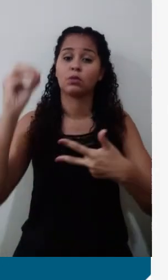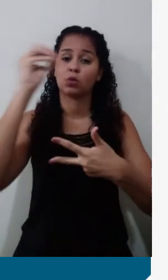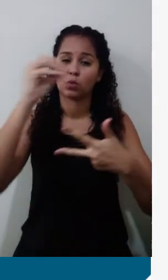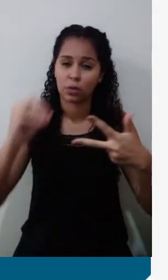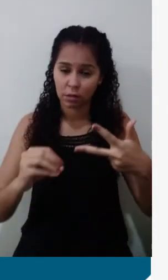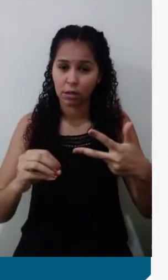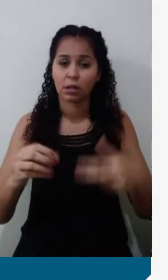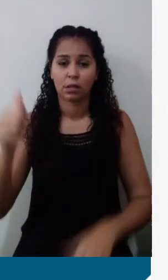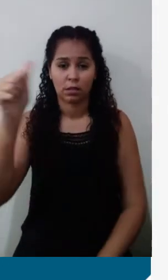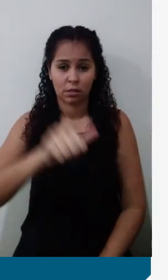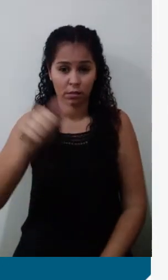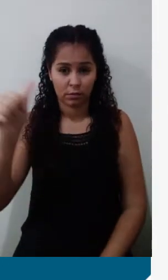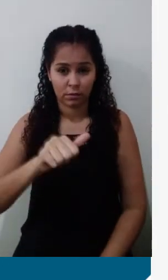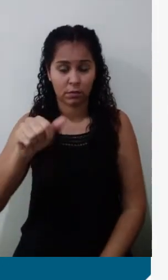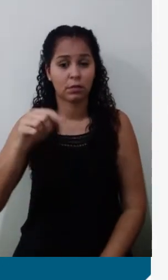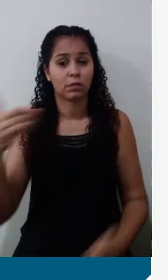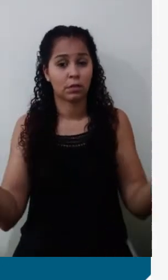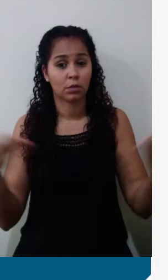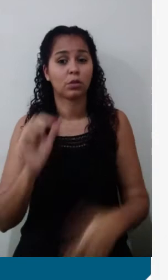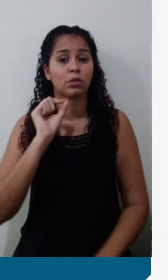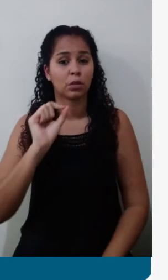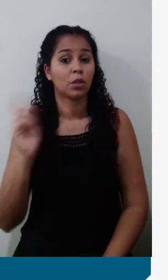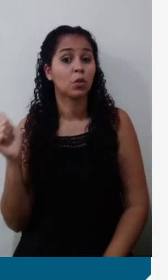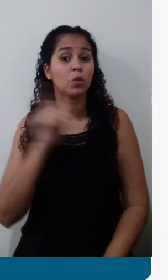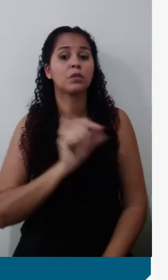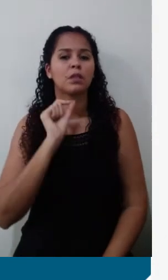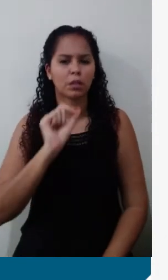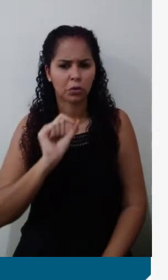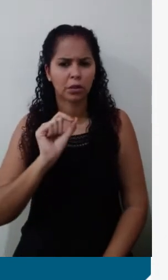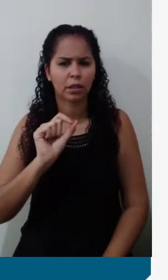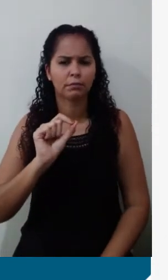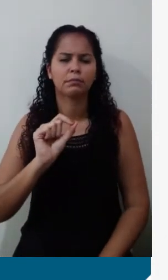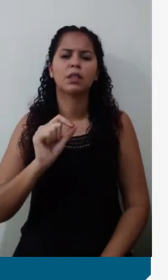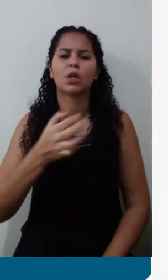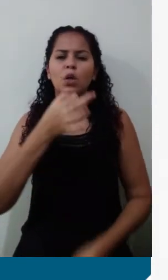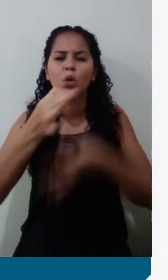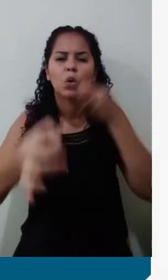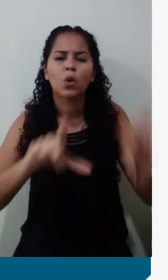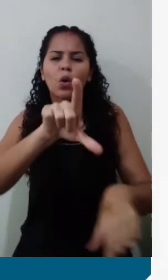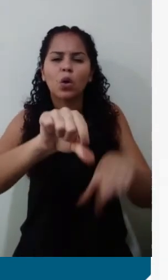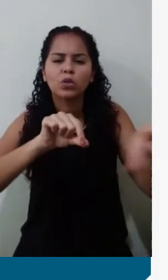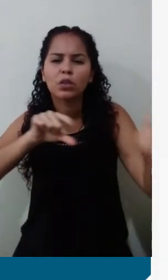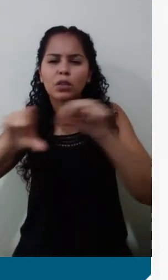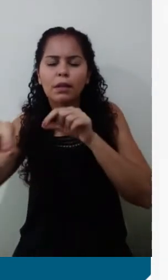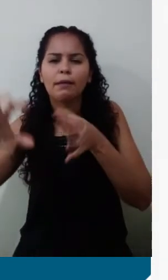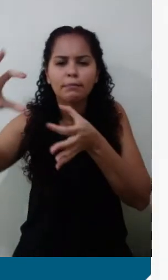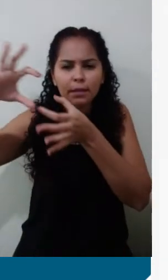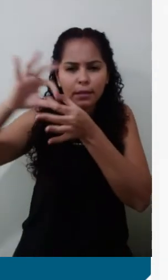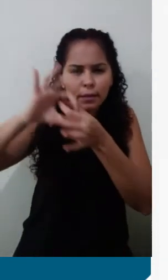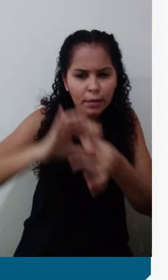a capacidade que vai ser avaliada nessa competência é a capacidade de selecionar,